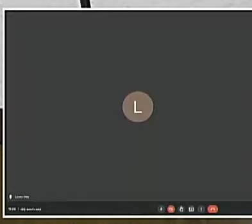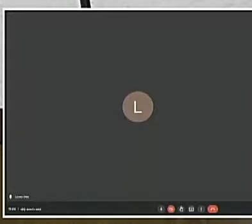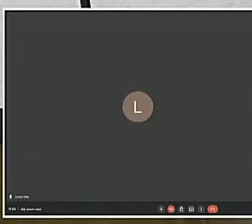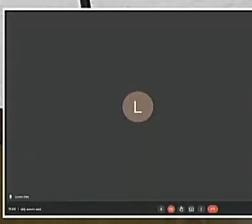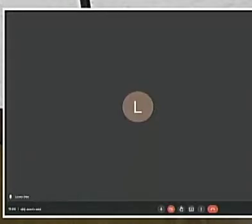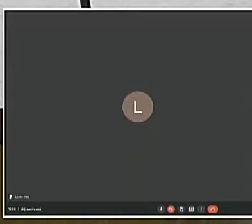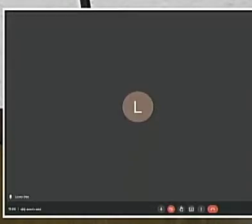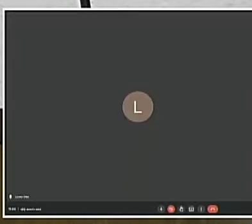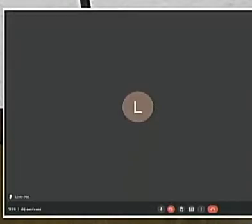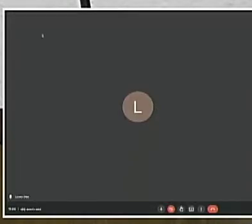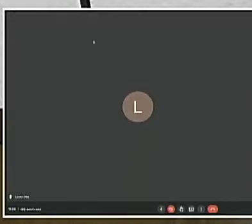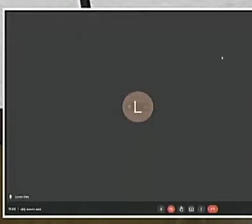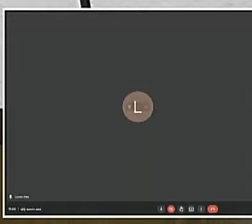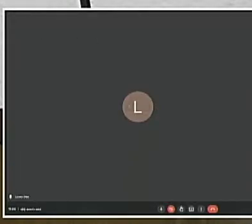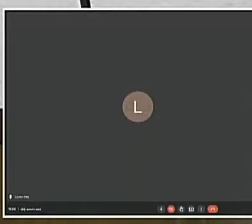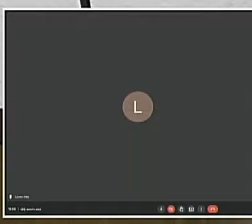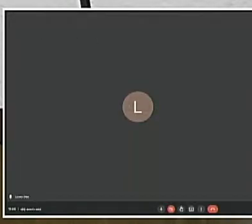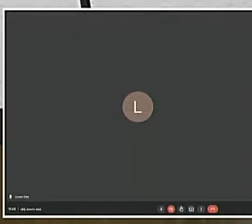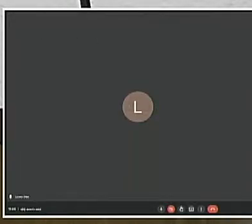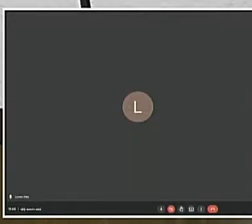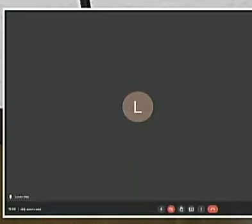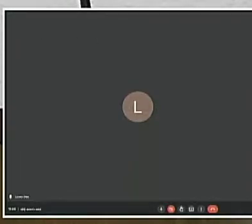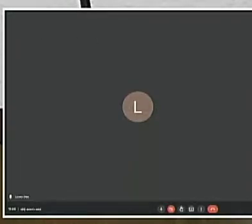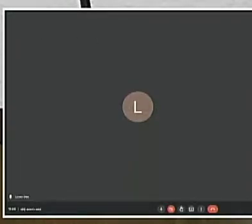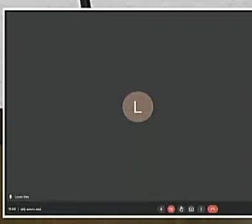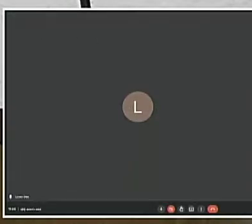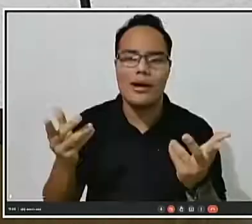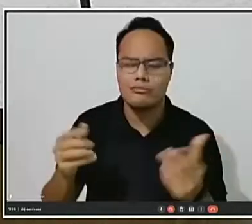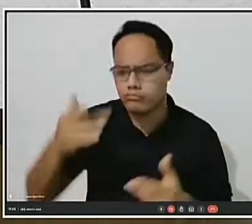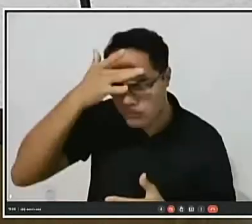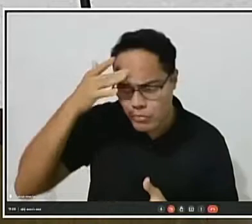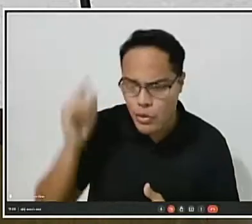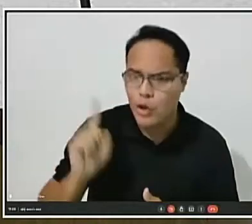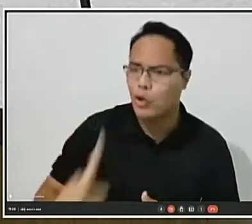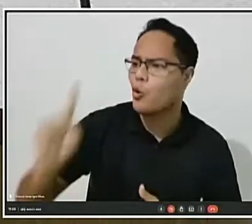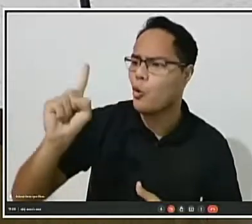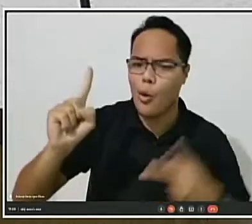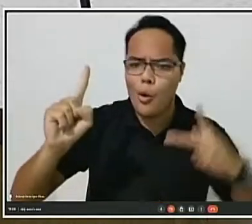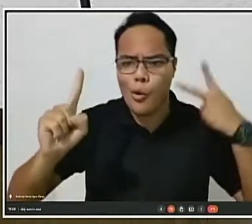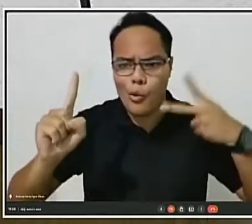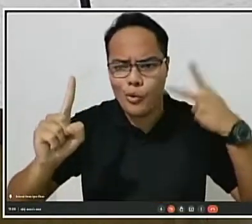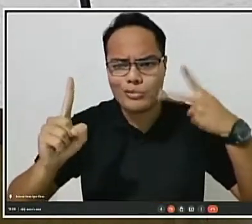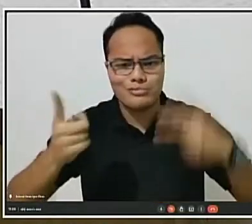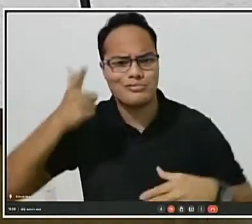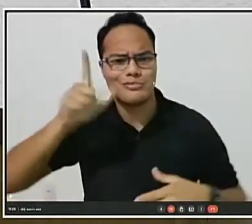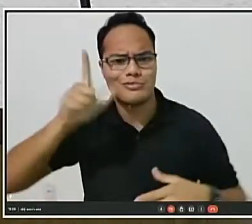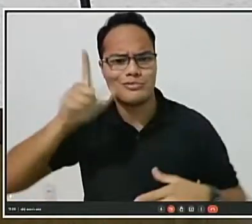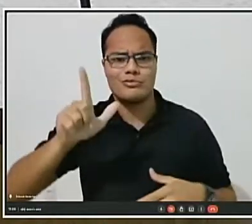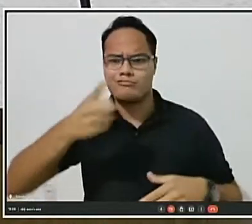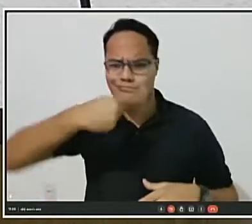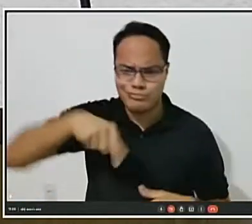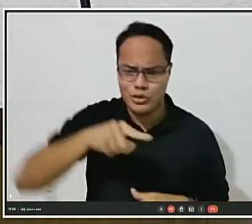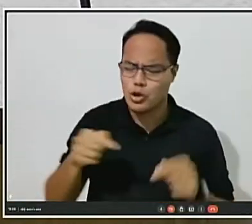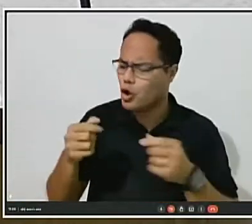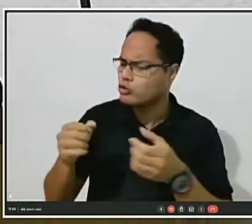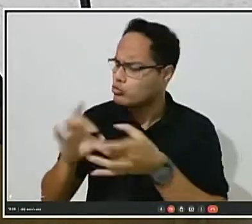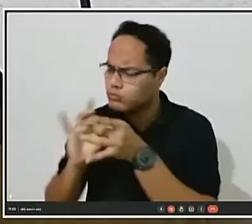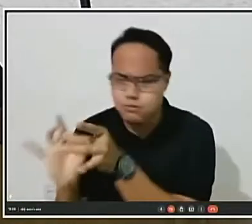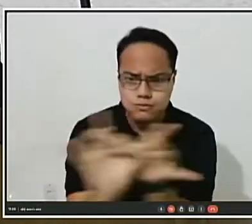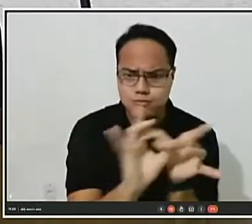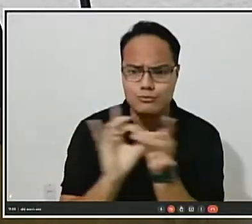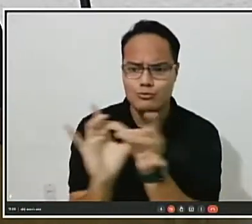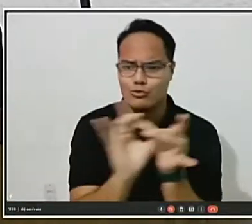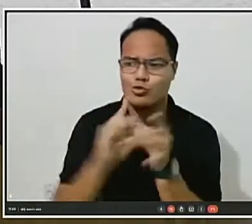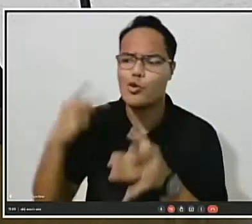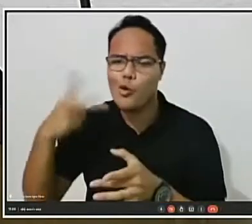legitimamente eleitos democraticamente. Espero, junto com os nobres vereadores e vereadoras, com o nosso